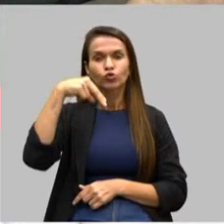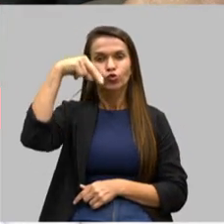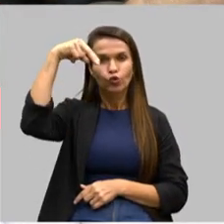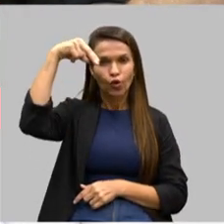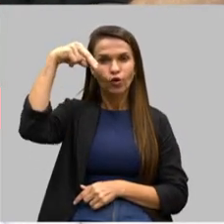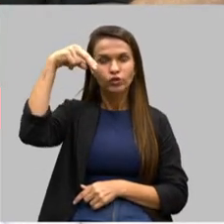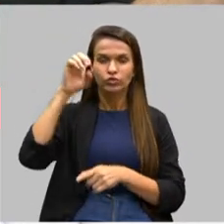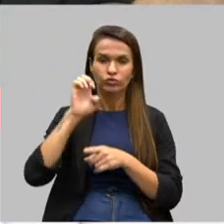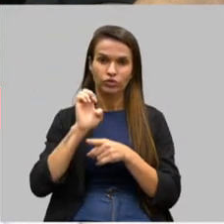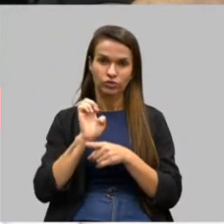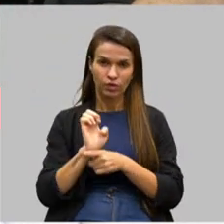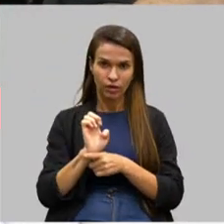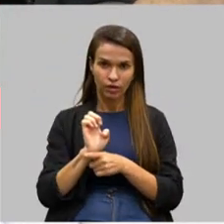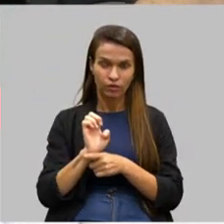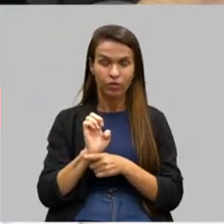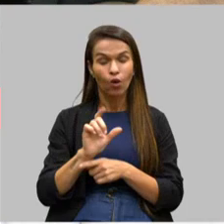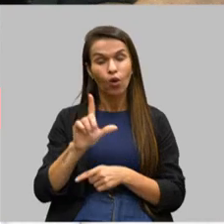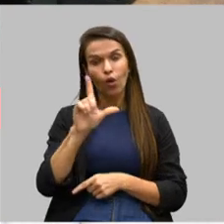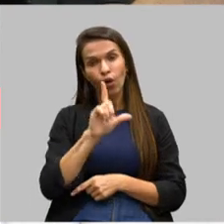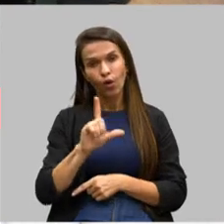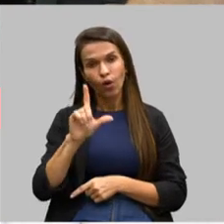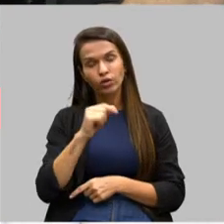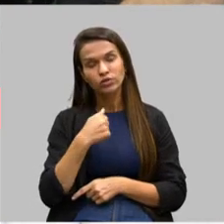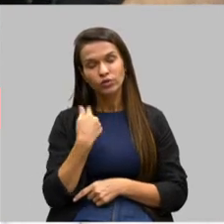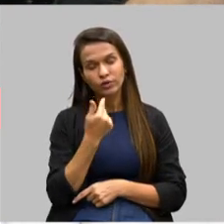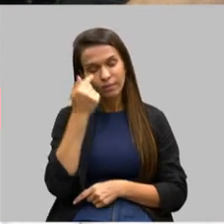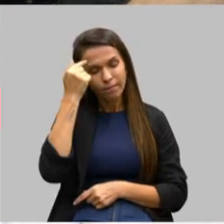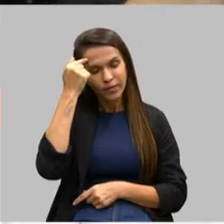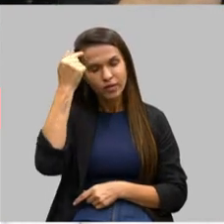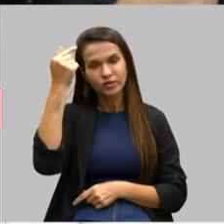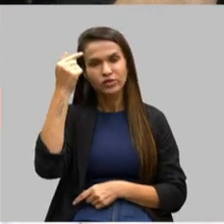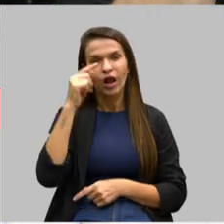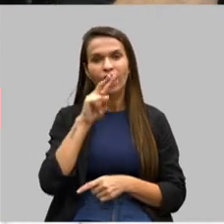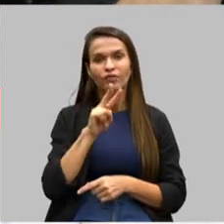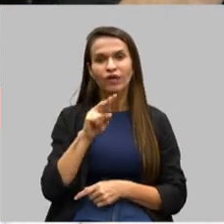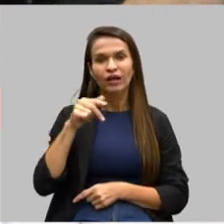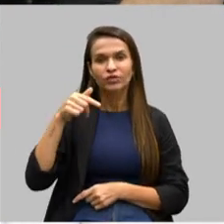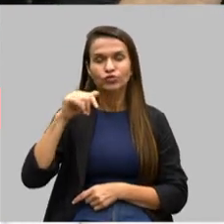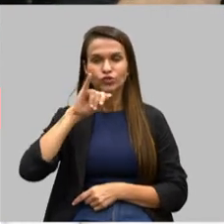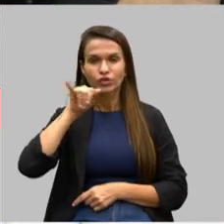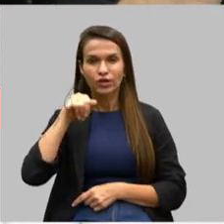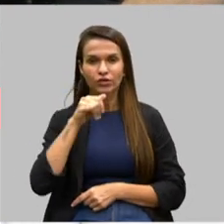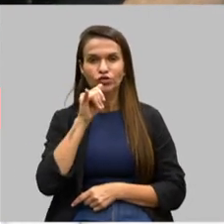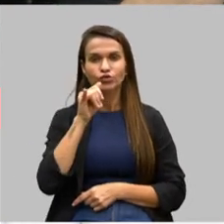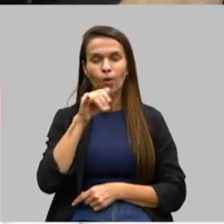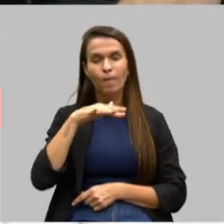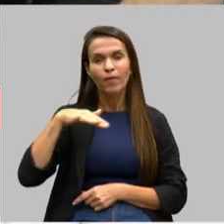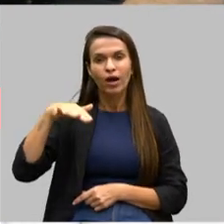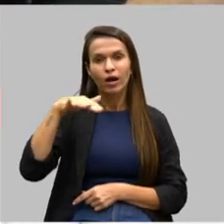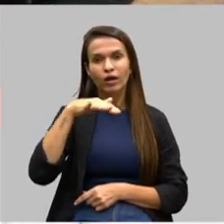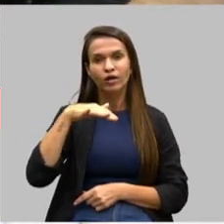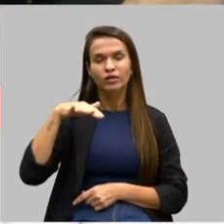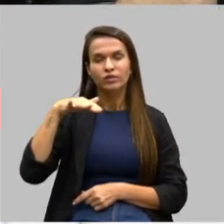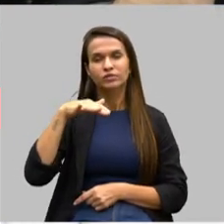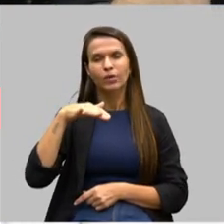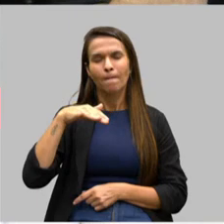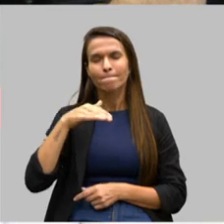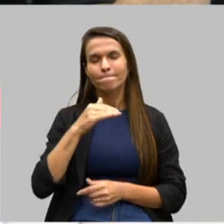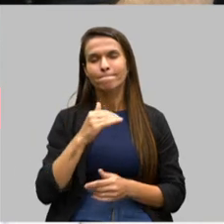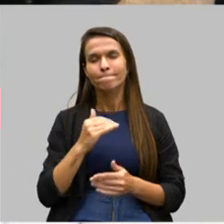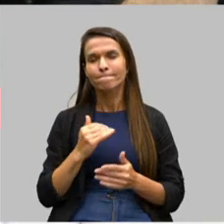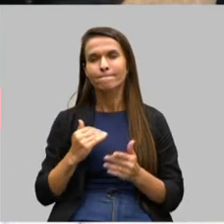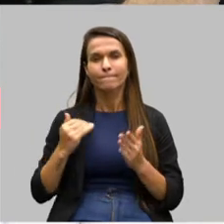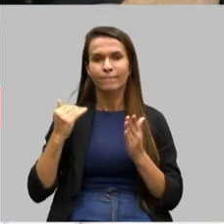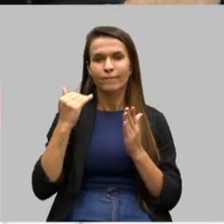do Estado. Claro, a gente sempre pensa o Vale do Jequitinhonha como a região semiárida mais, mas